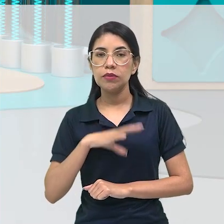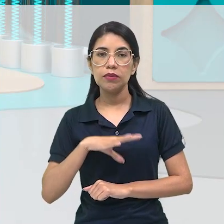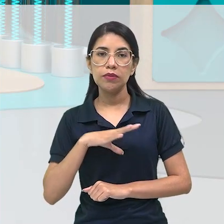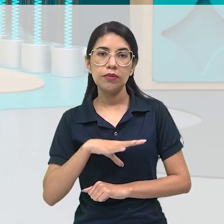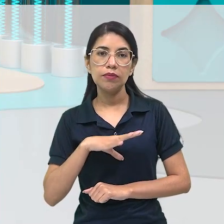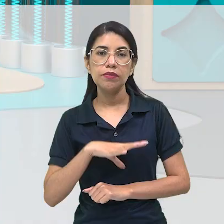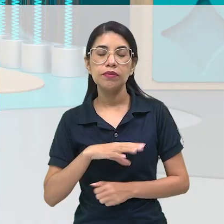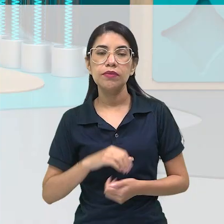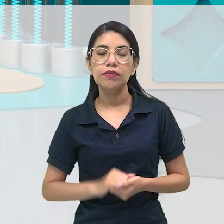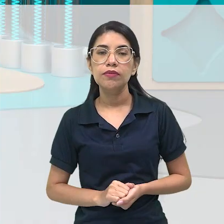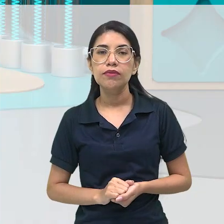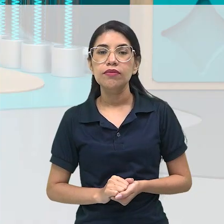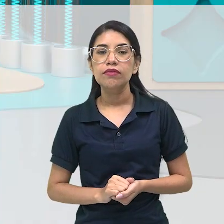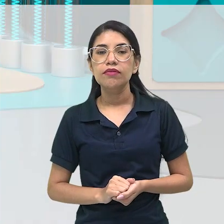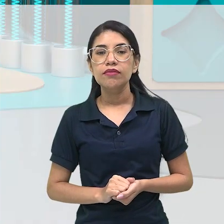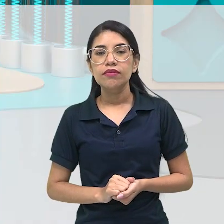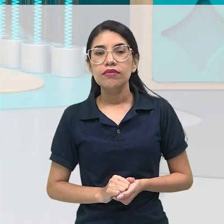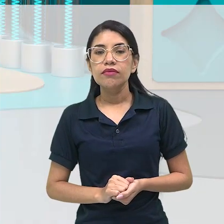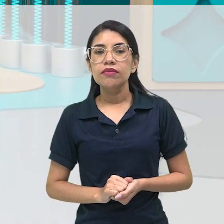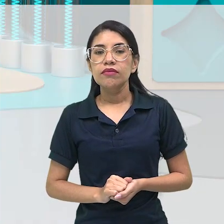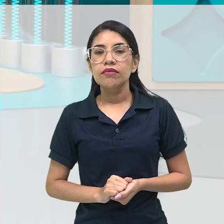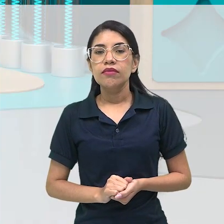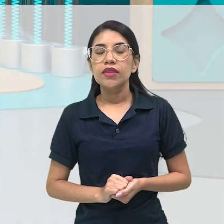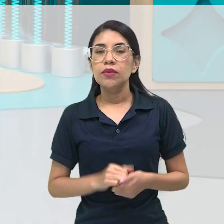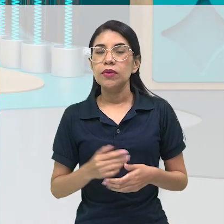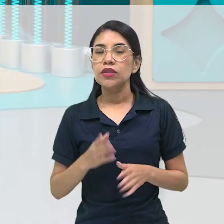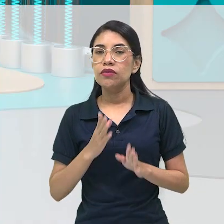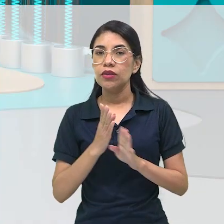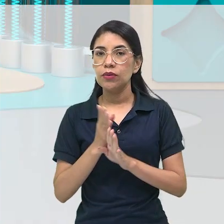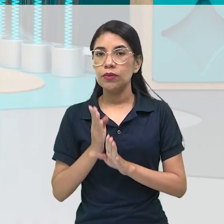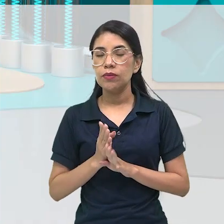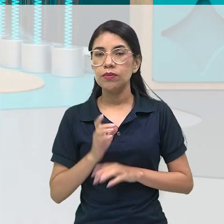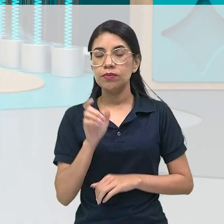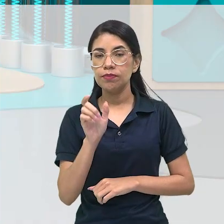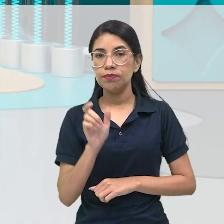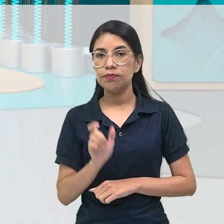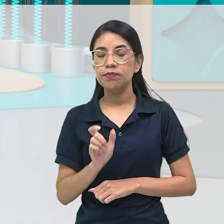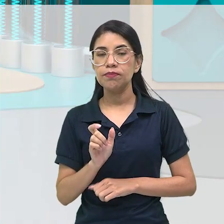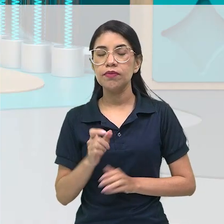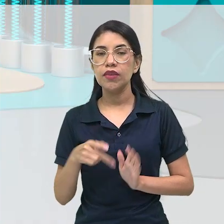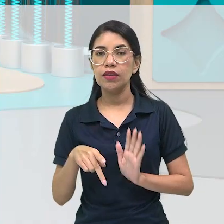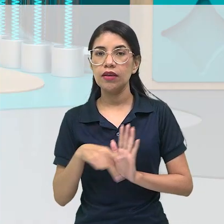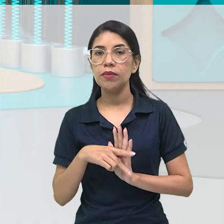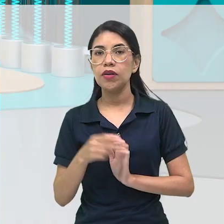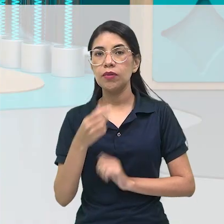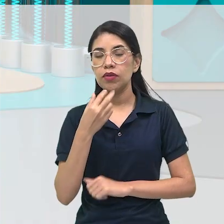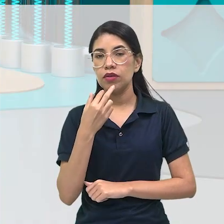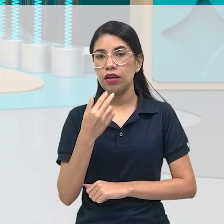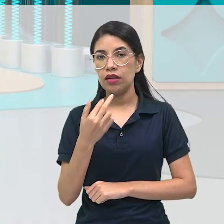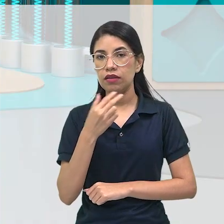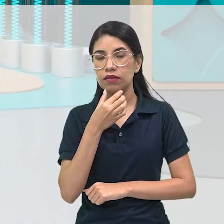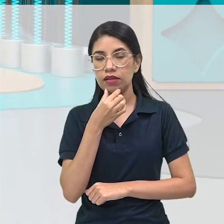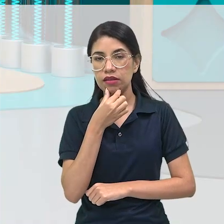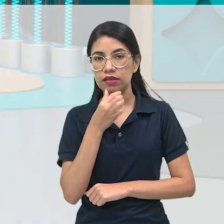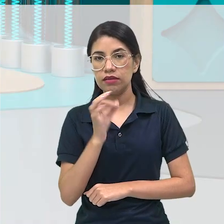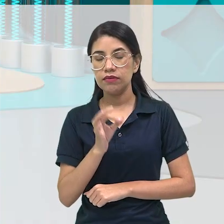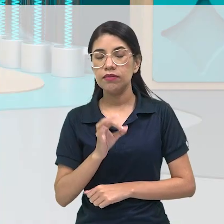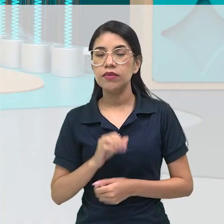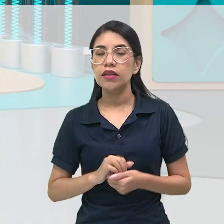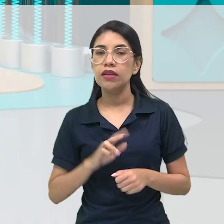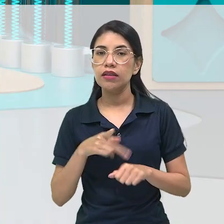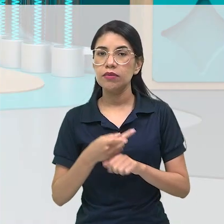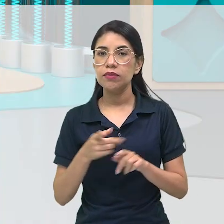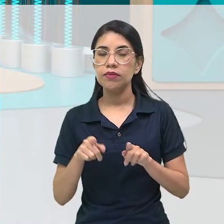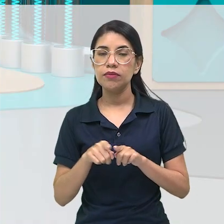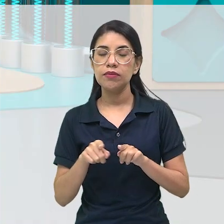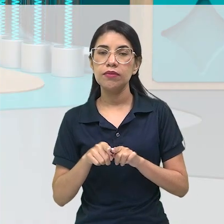materna. Então, comumente a gente vai encontrar muitos termos assim que são da língua inglesa, tá bom? Então, é bom que a gente